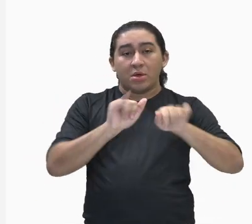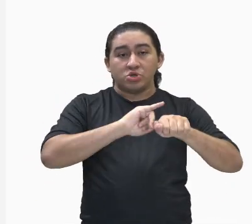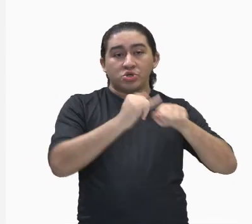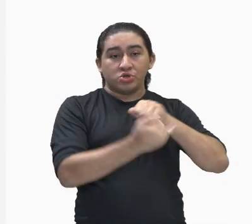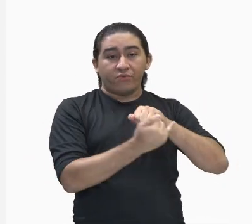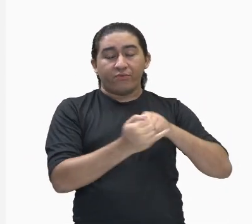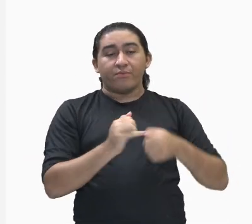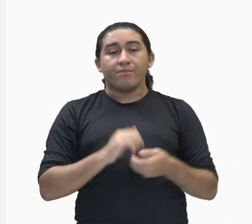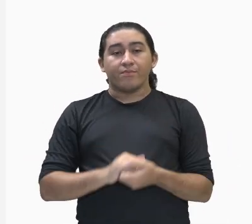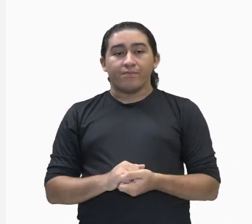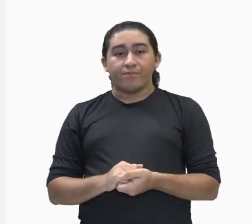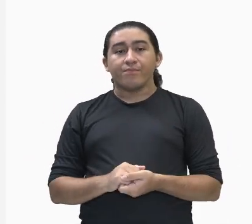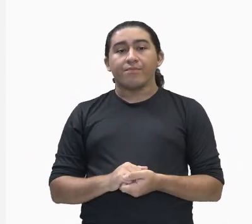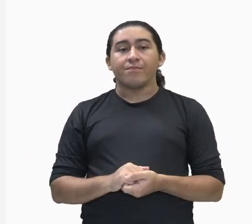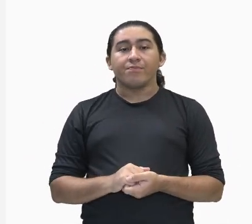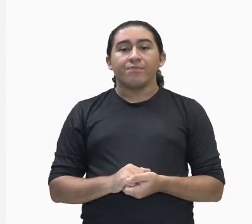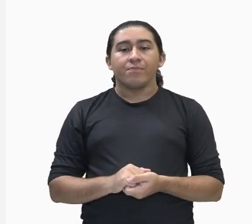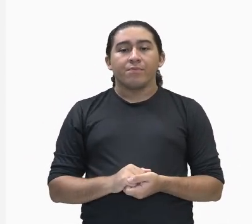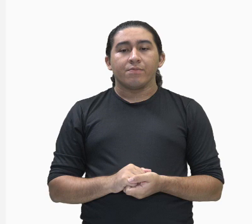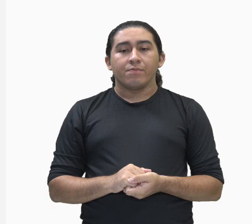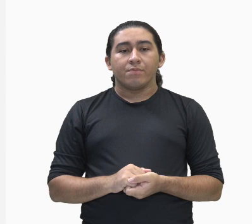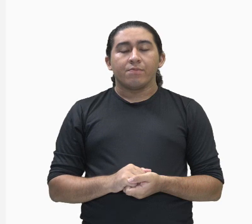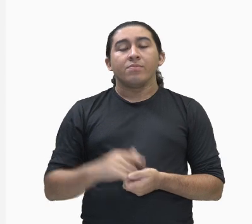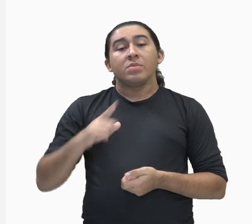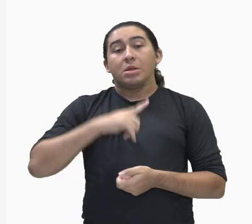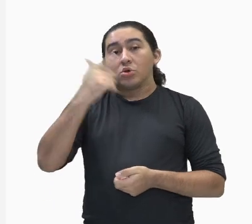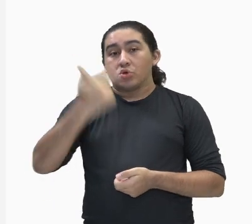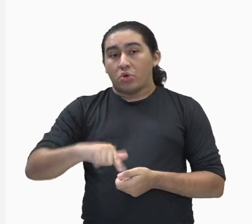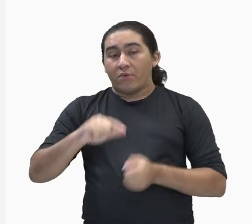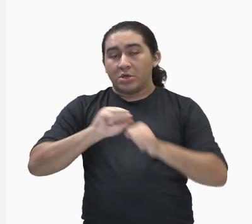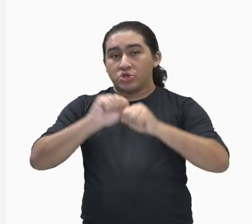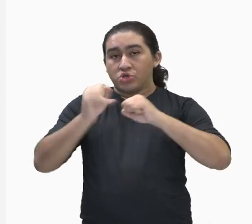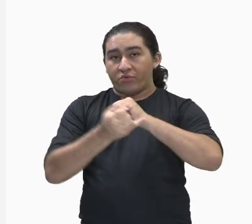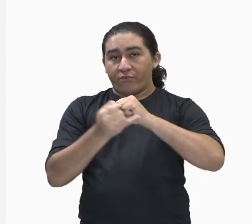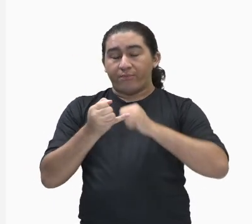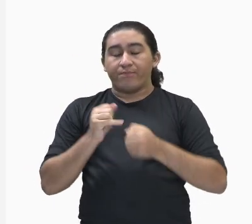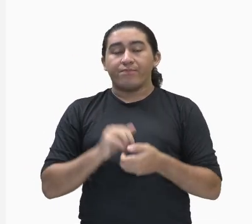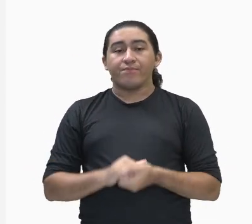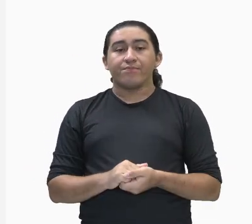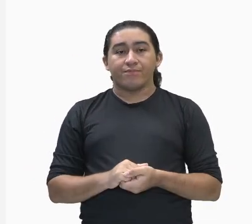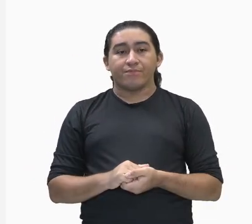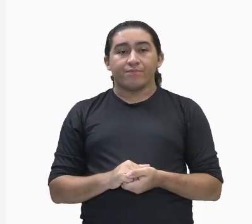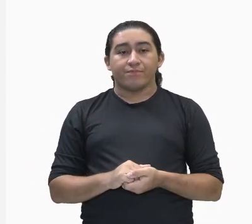né? Então, nós temos aí, repetindo, né, esses adjetivos.